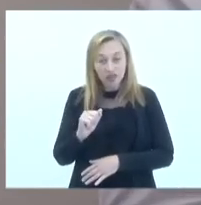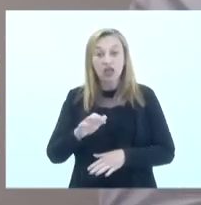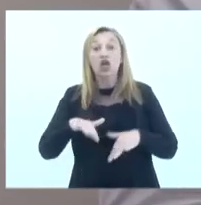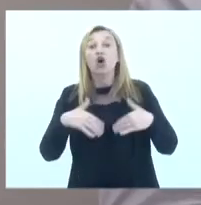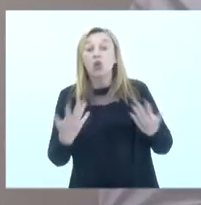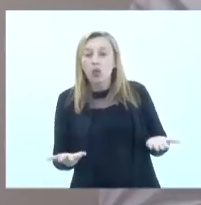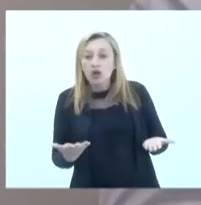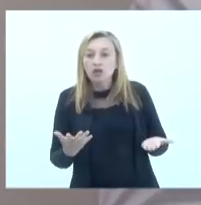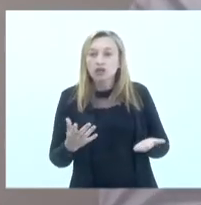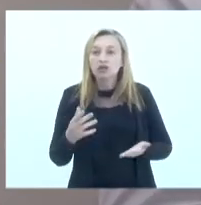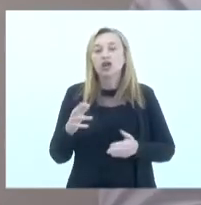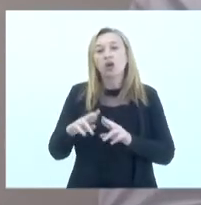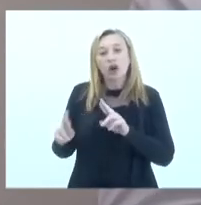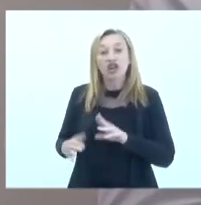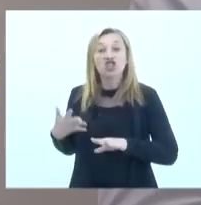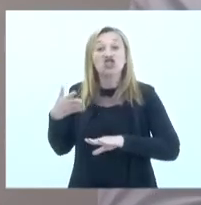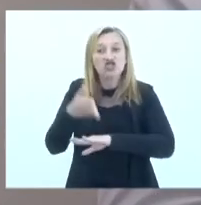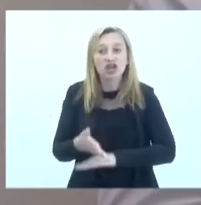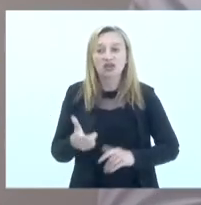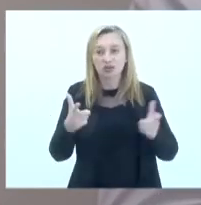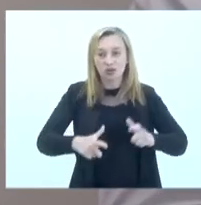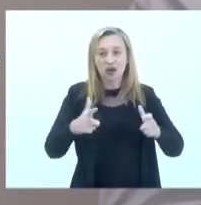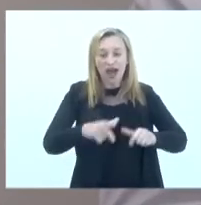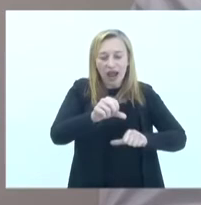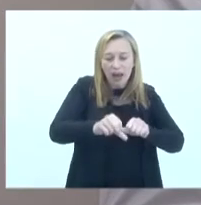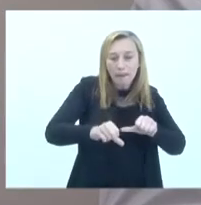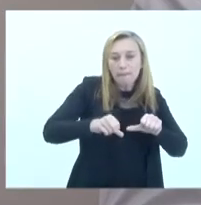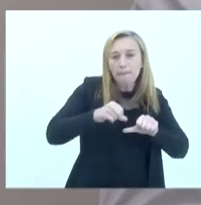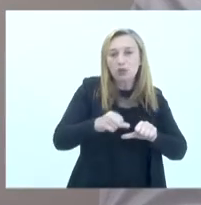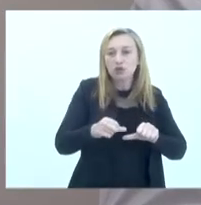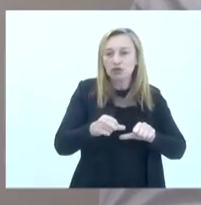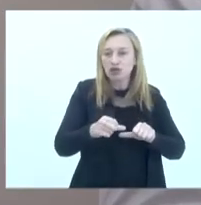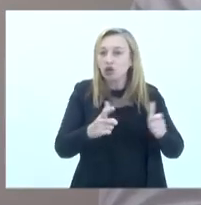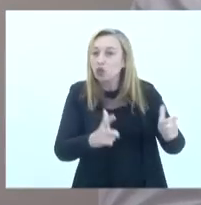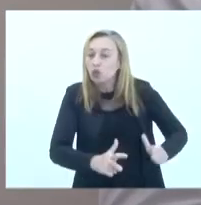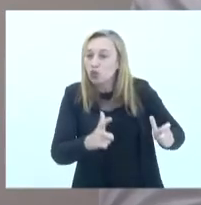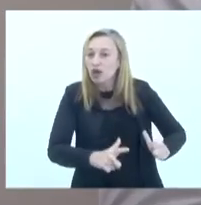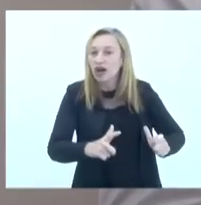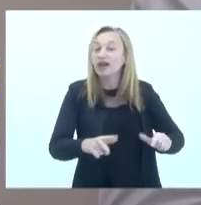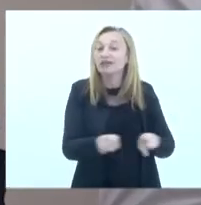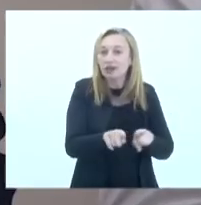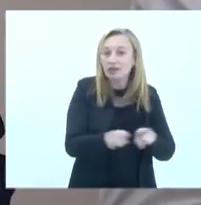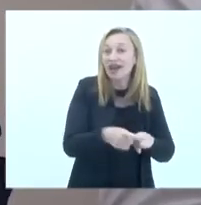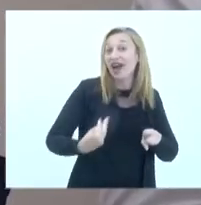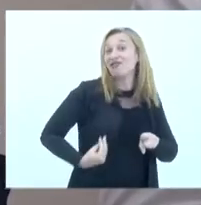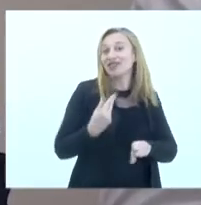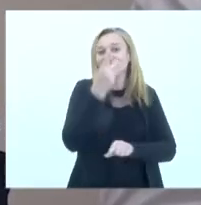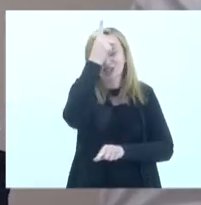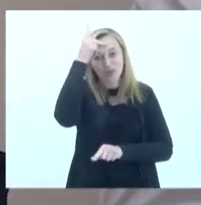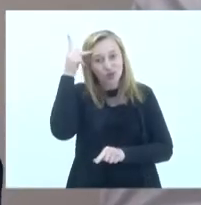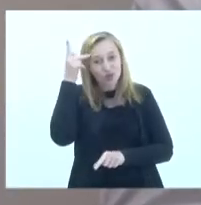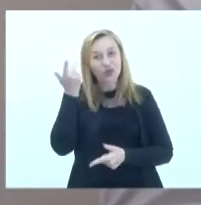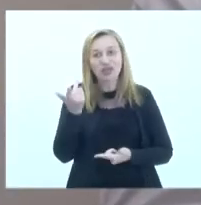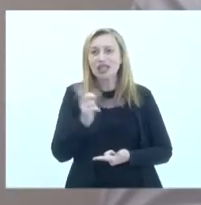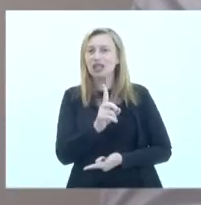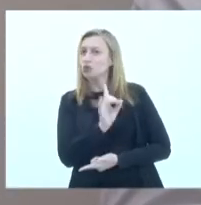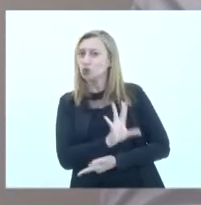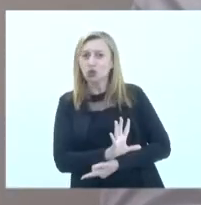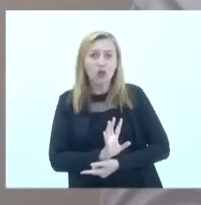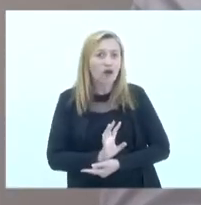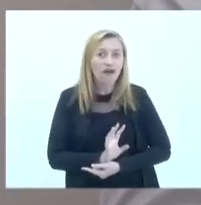UERJ chega no território, ela modifica o território e modifica a vida das pessoas. Não só